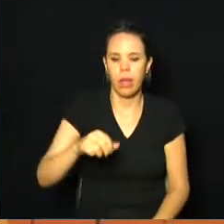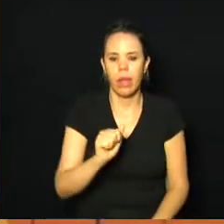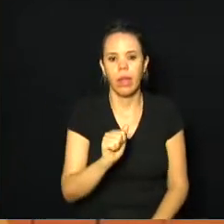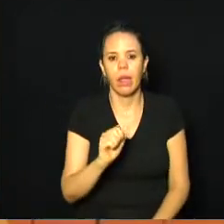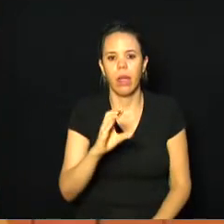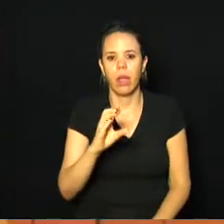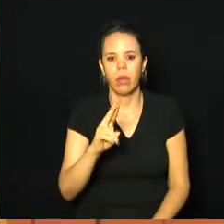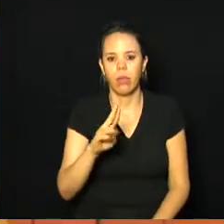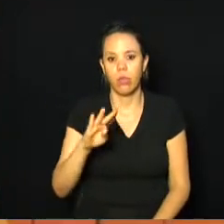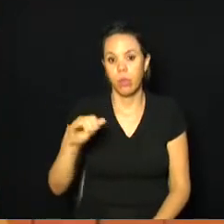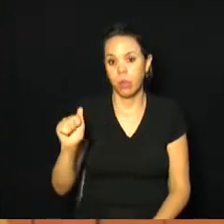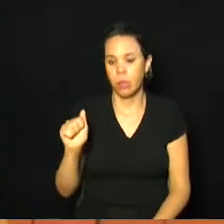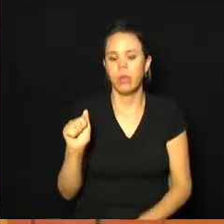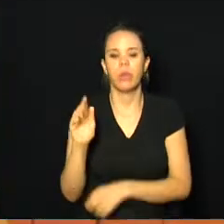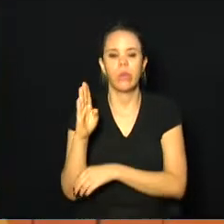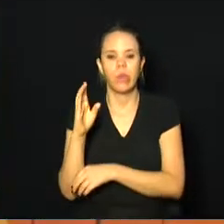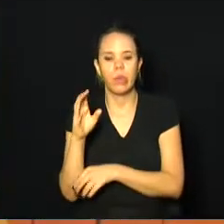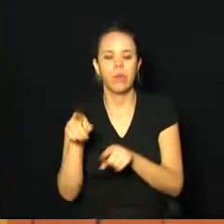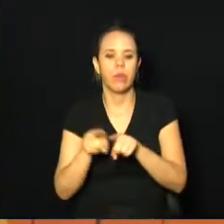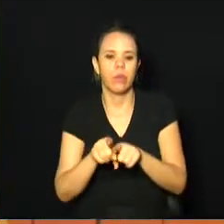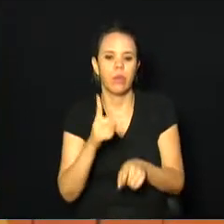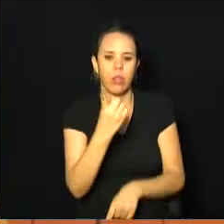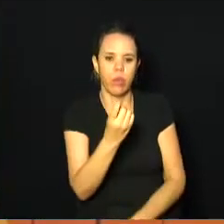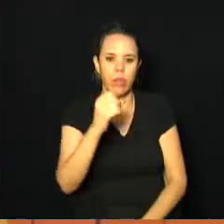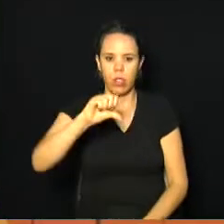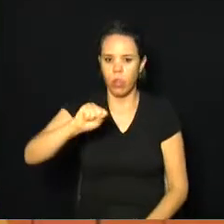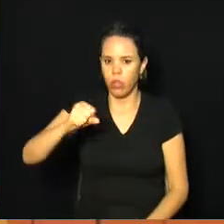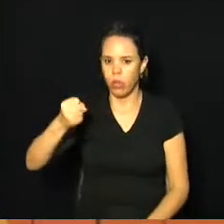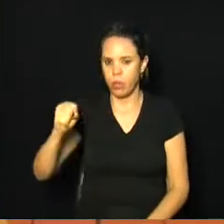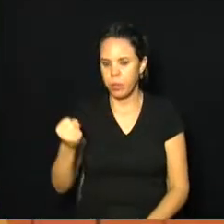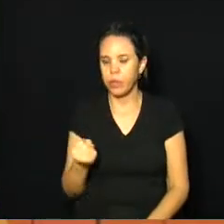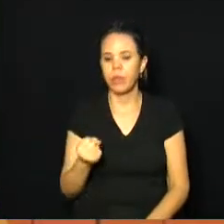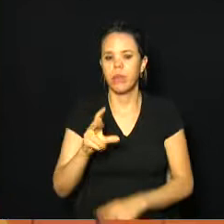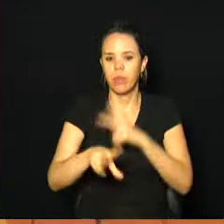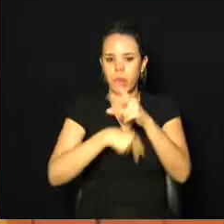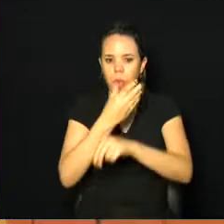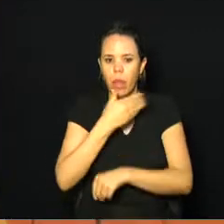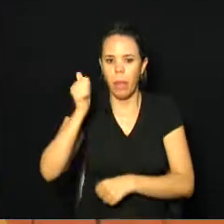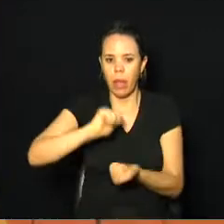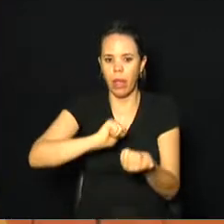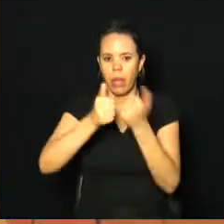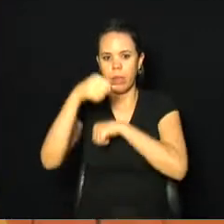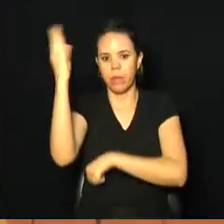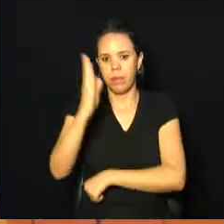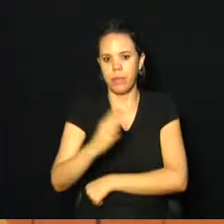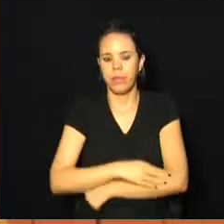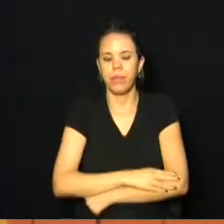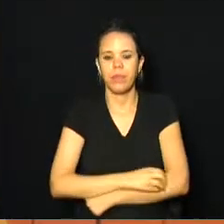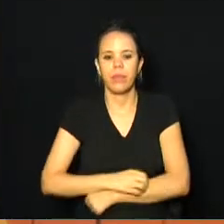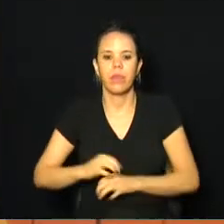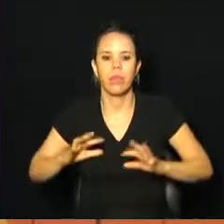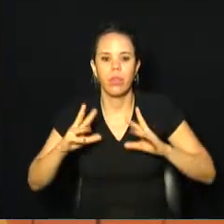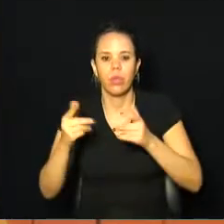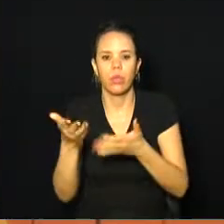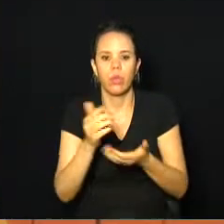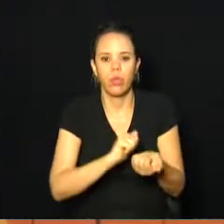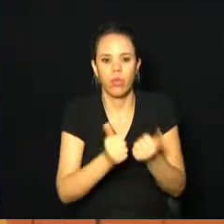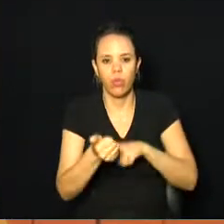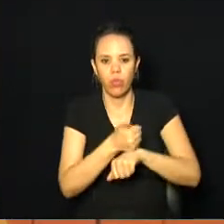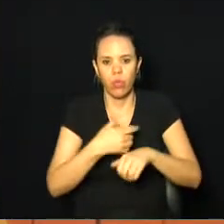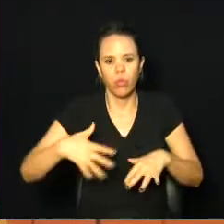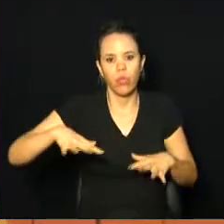Cuba. Em 1988, conquistou o prêmio de melhor atleta do Brasil entre todas as